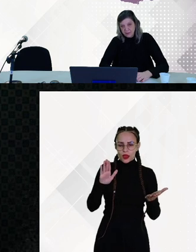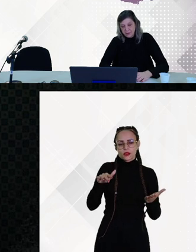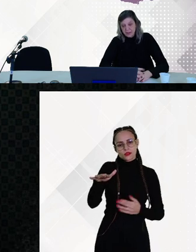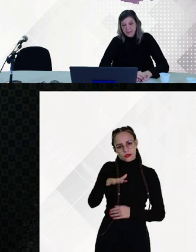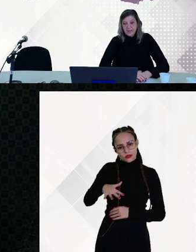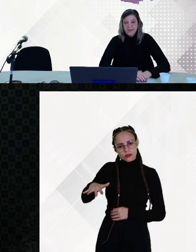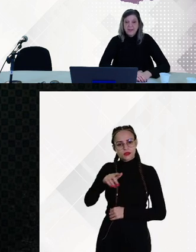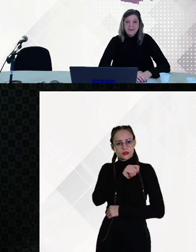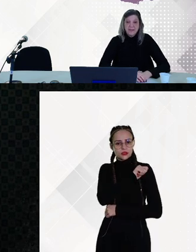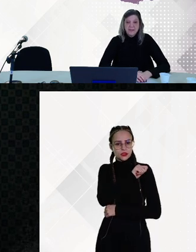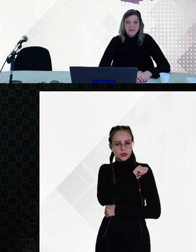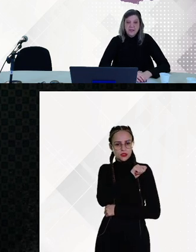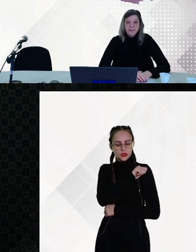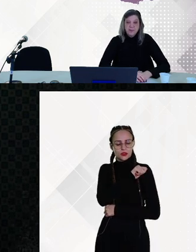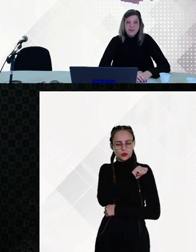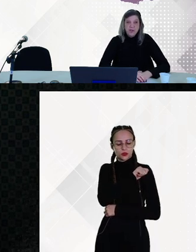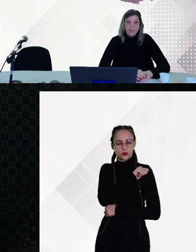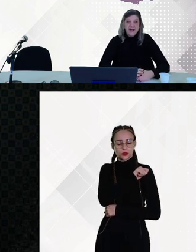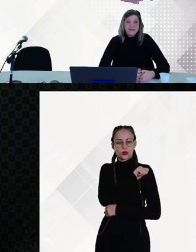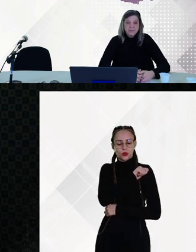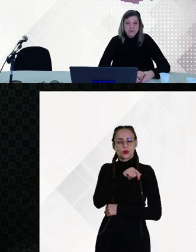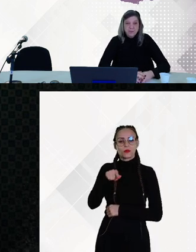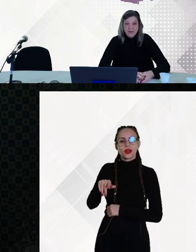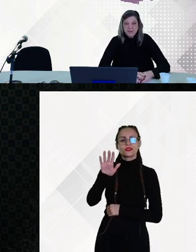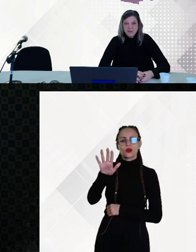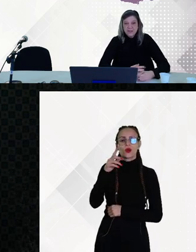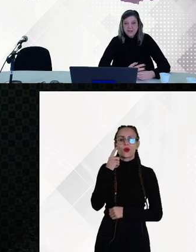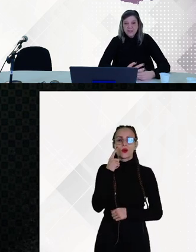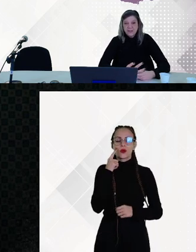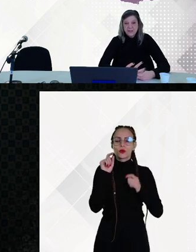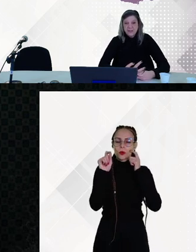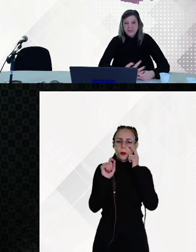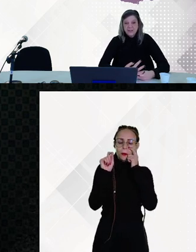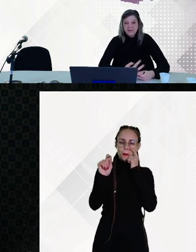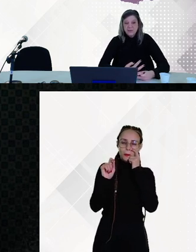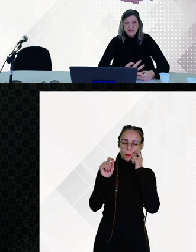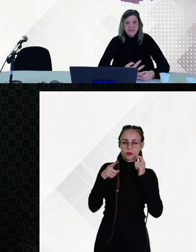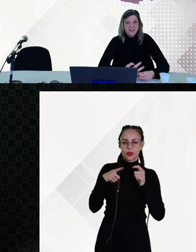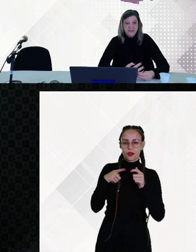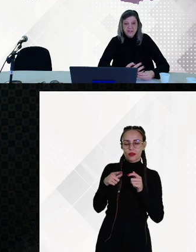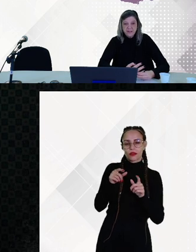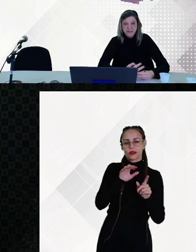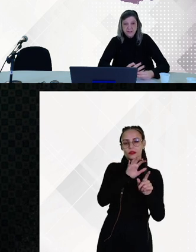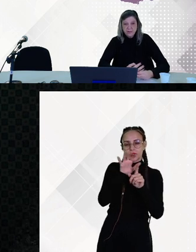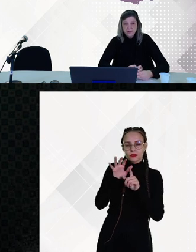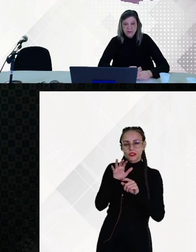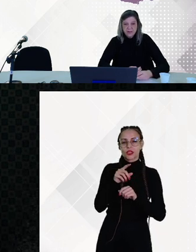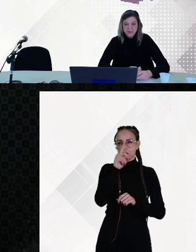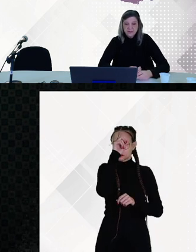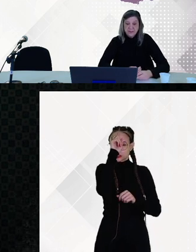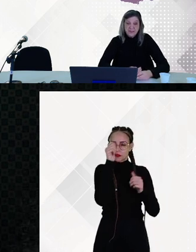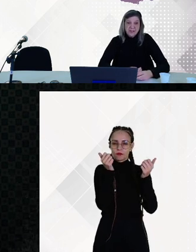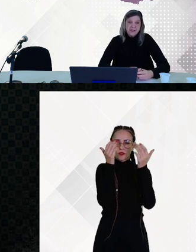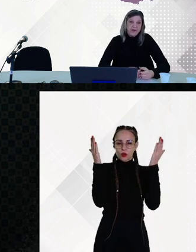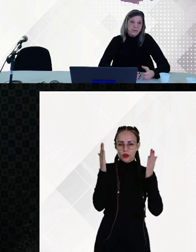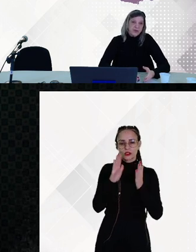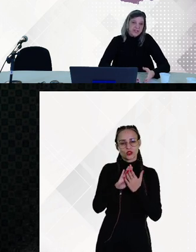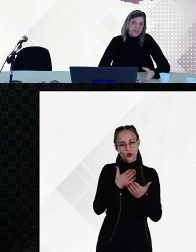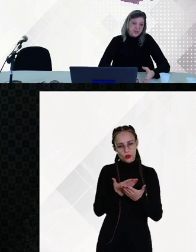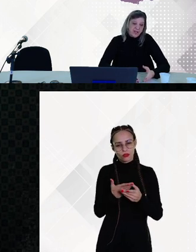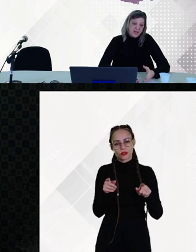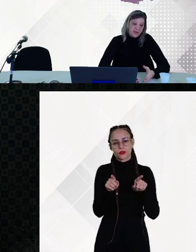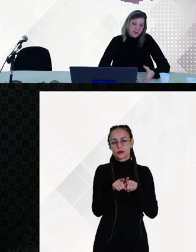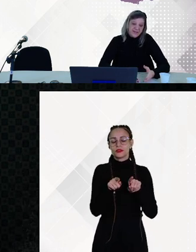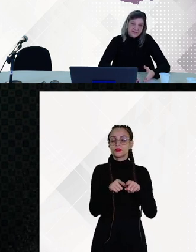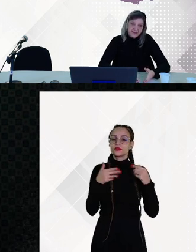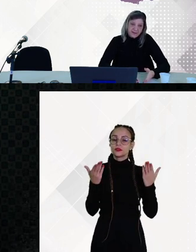formação, da terapia ocupacional, mas temos as nossas intervenções em clínicas e escolas, né? Então, é